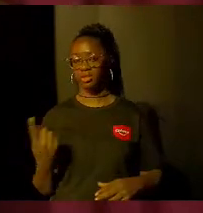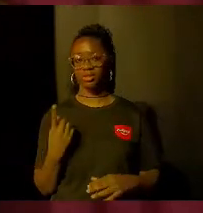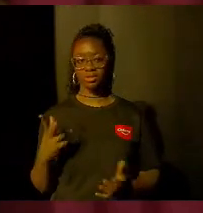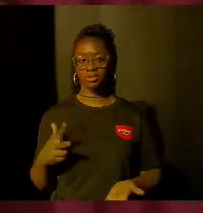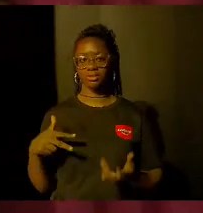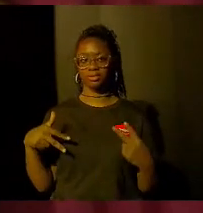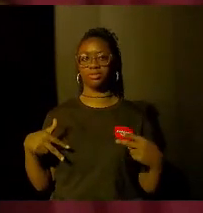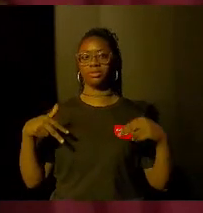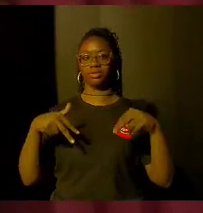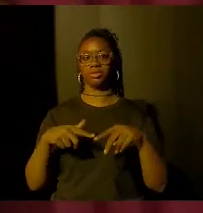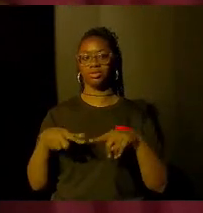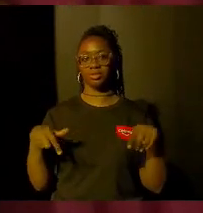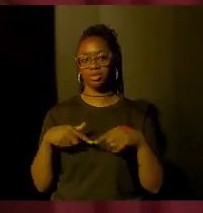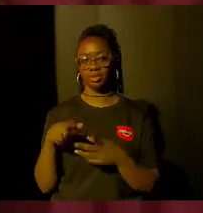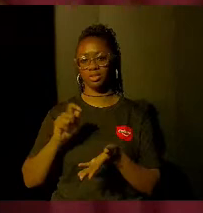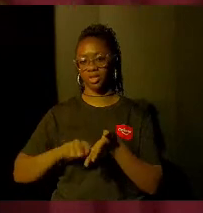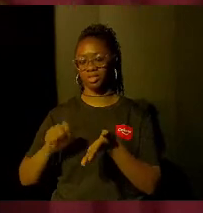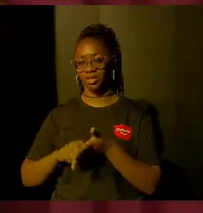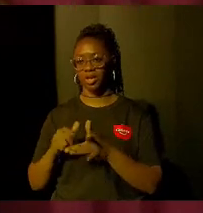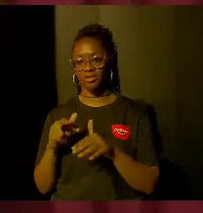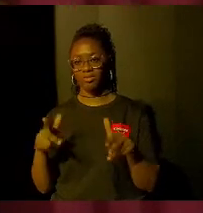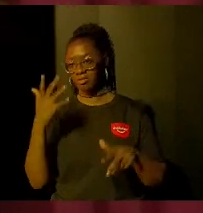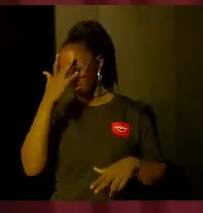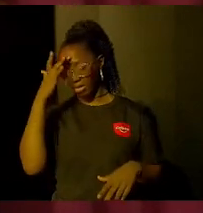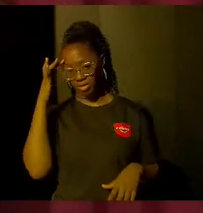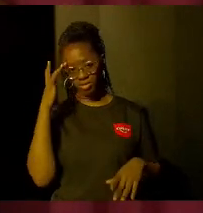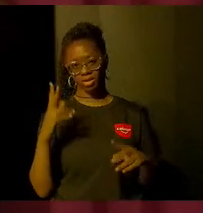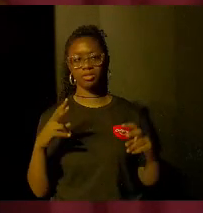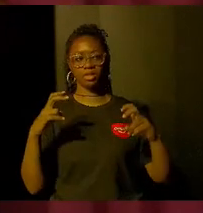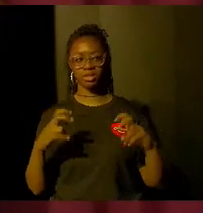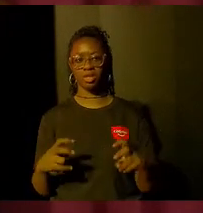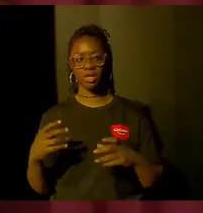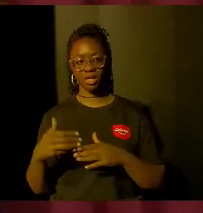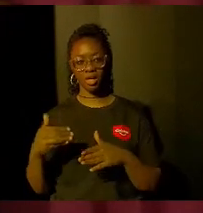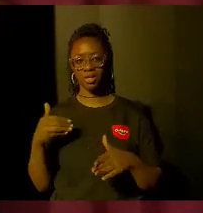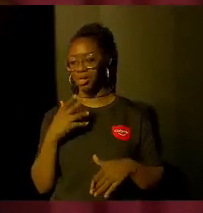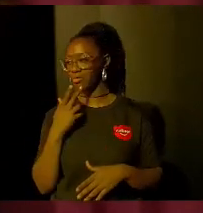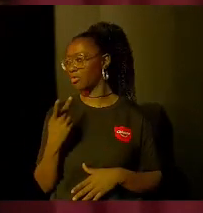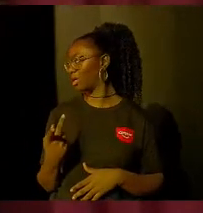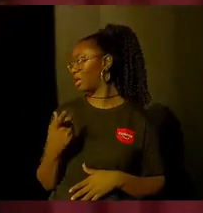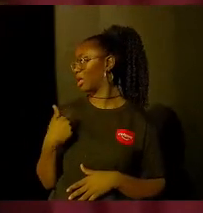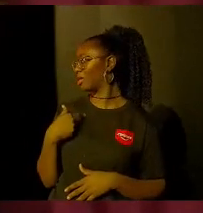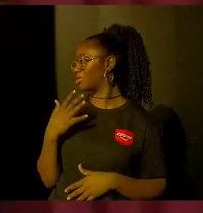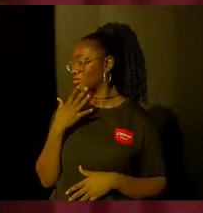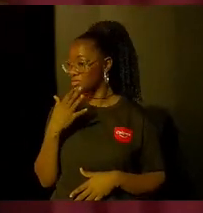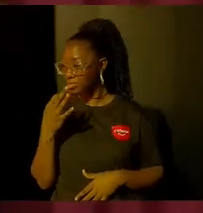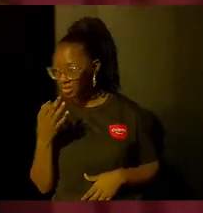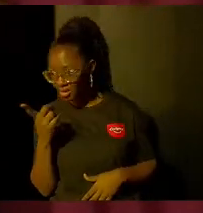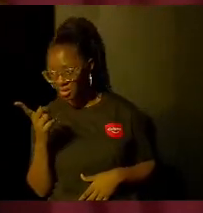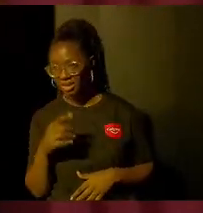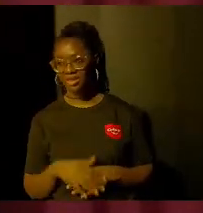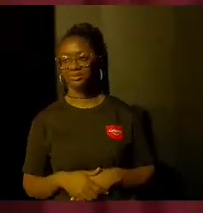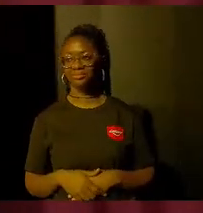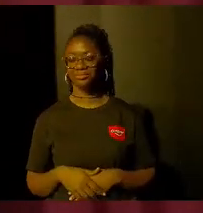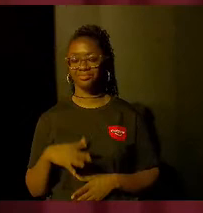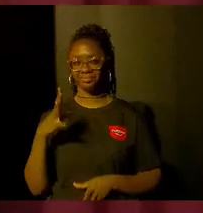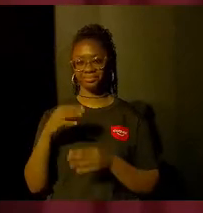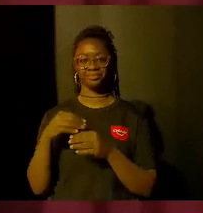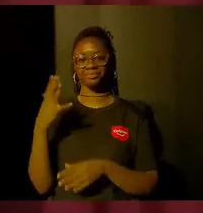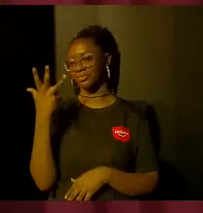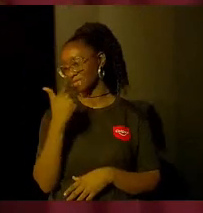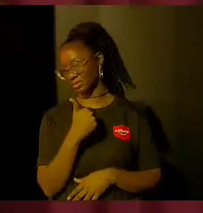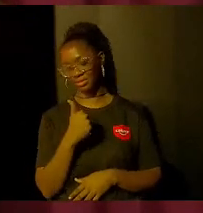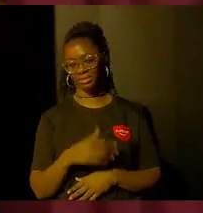lá dos autores um monte de gente aí sentadinha que antes de você falar eu já ia comentar que tá linda